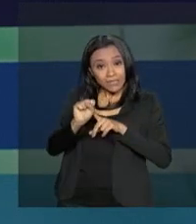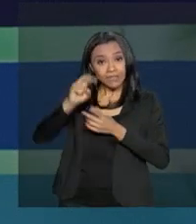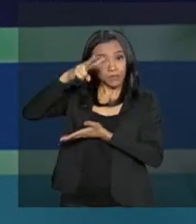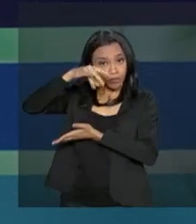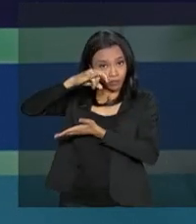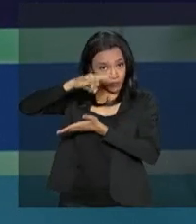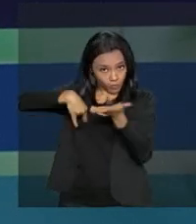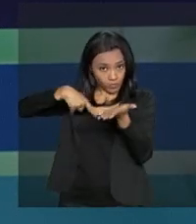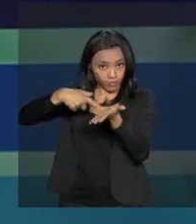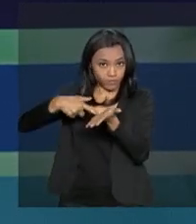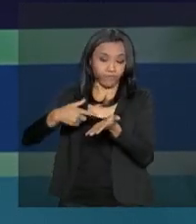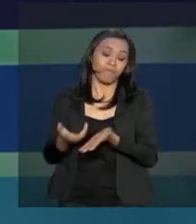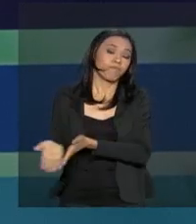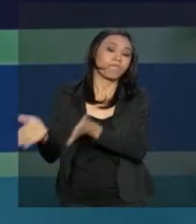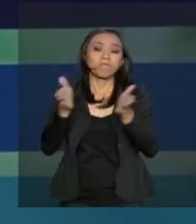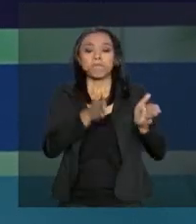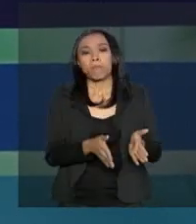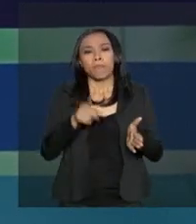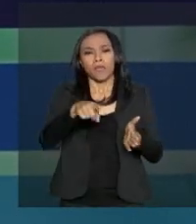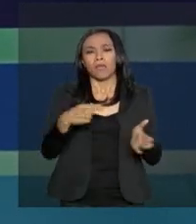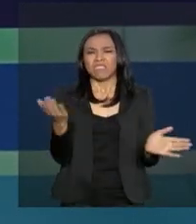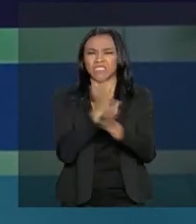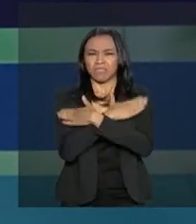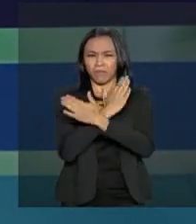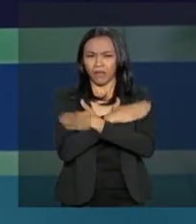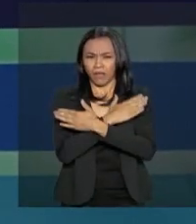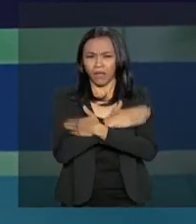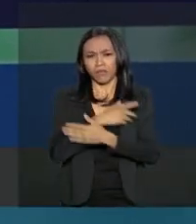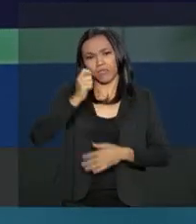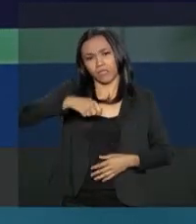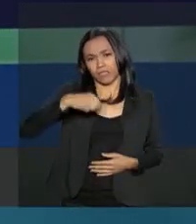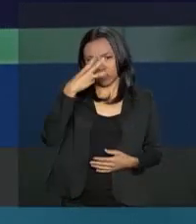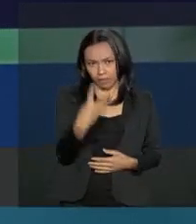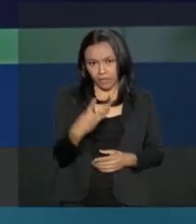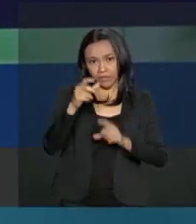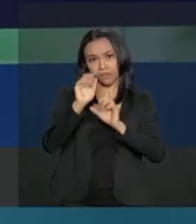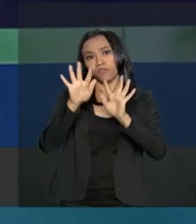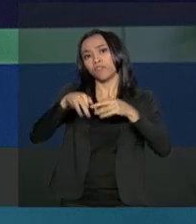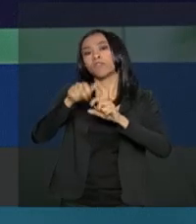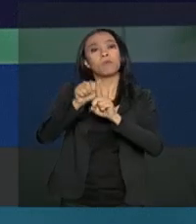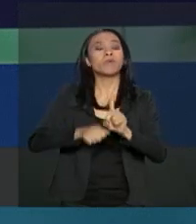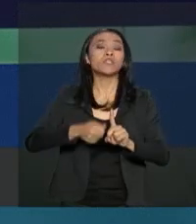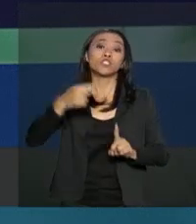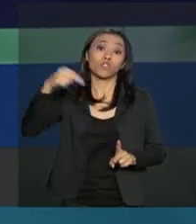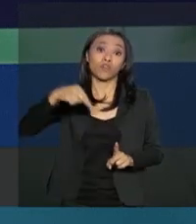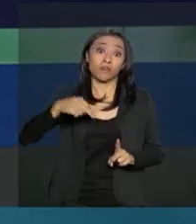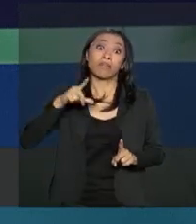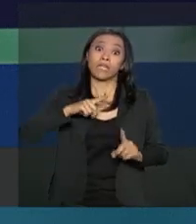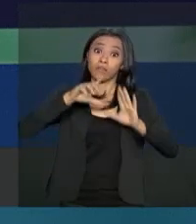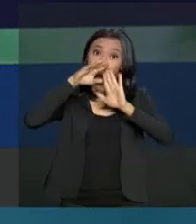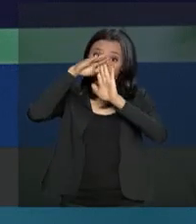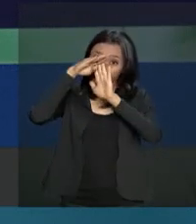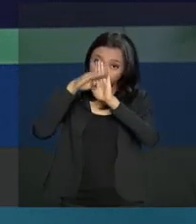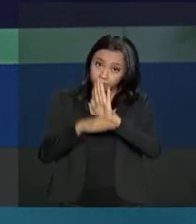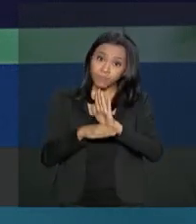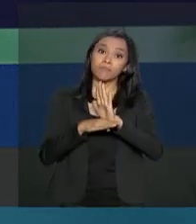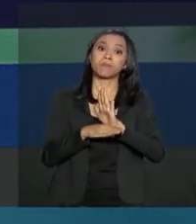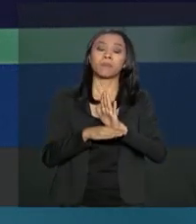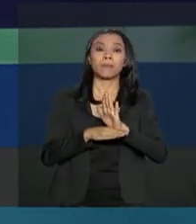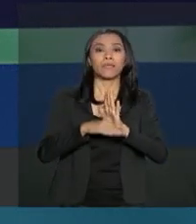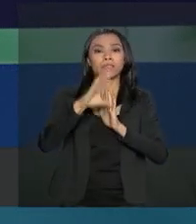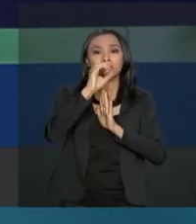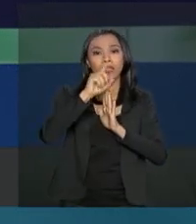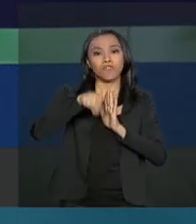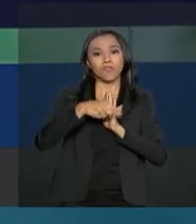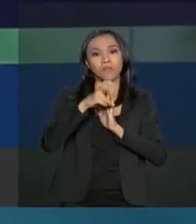taxa de desocupação no país no trimestre encerrado em novembro teve queda de meio por cento meio ponto percentual em relação